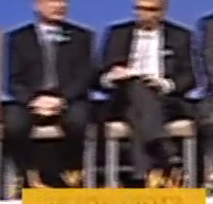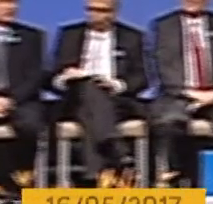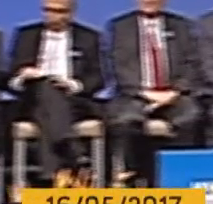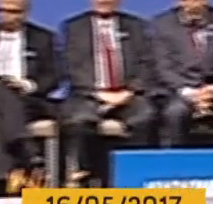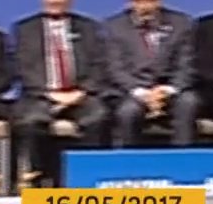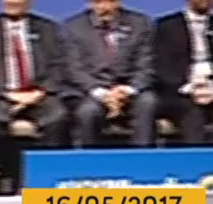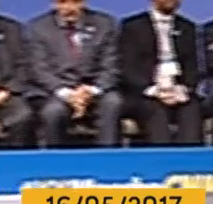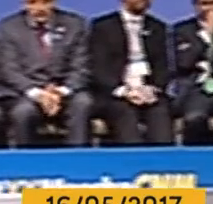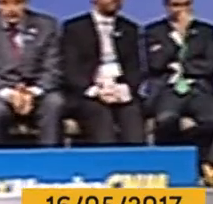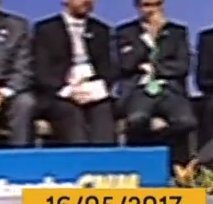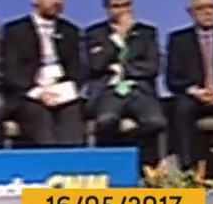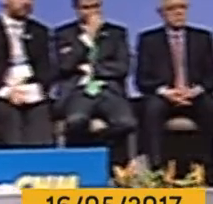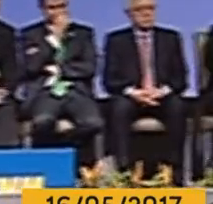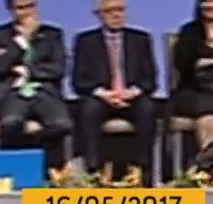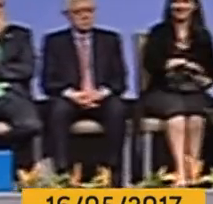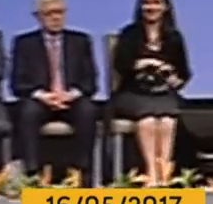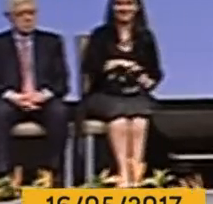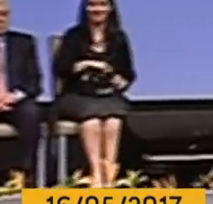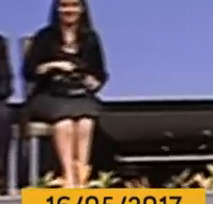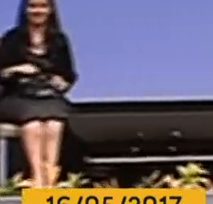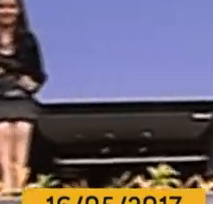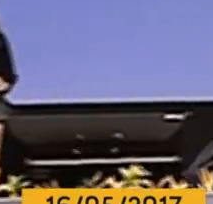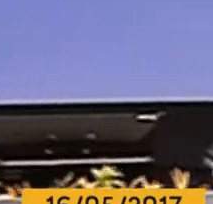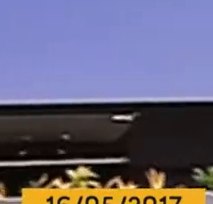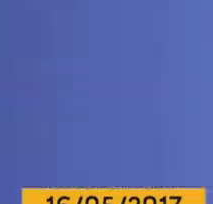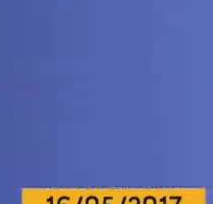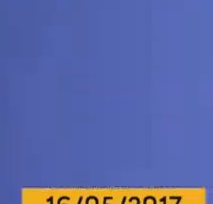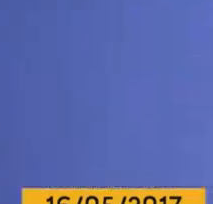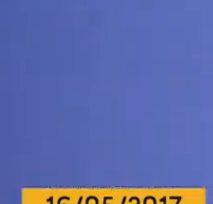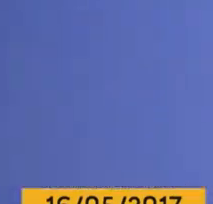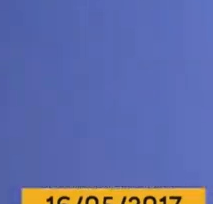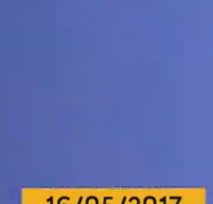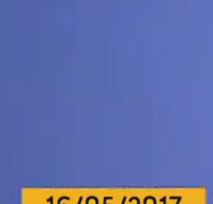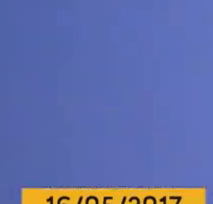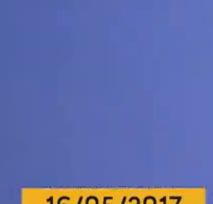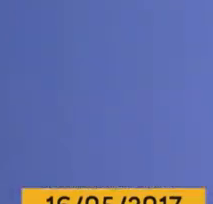em Defesa dos Municípios. Vamos acompanhar.